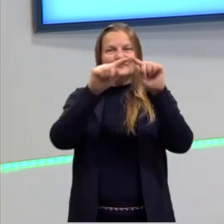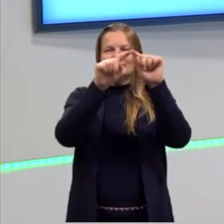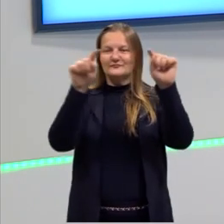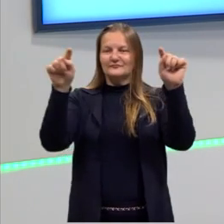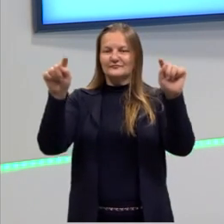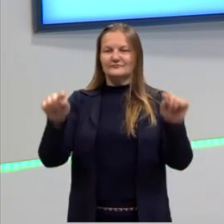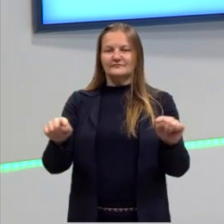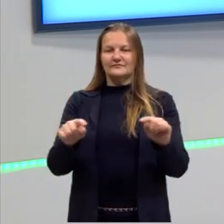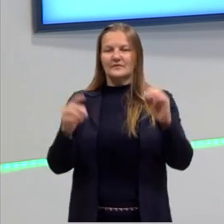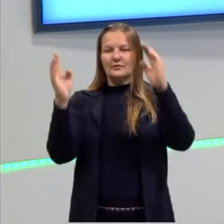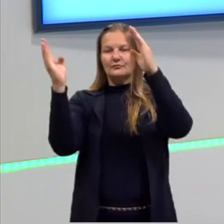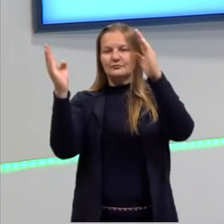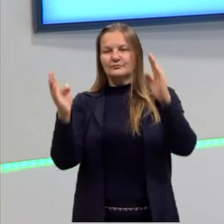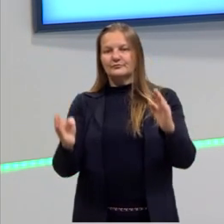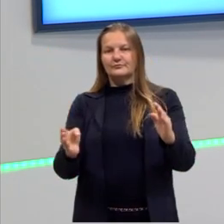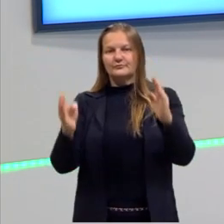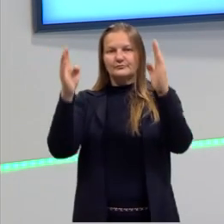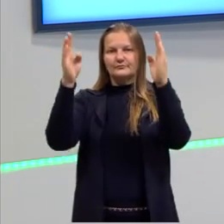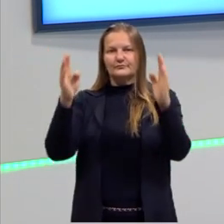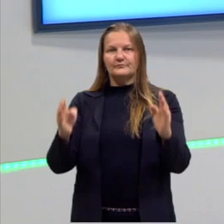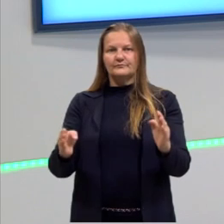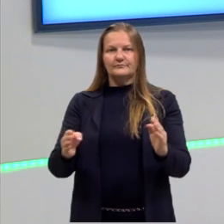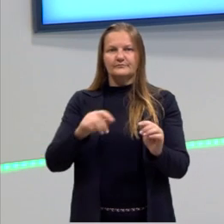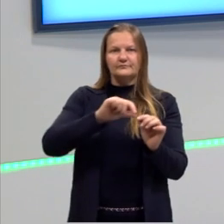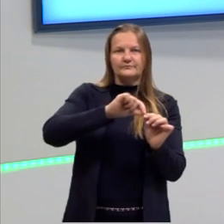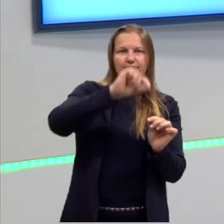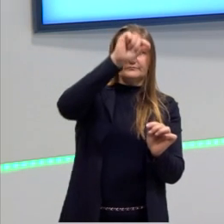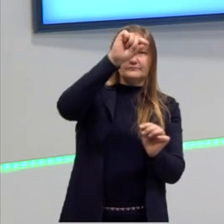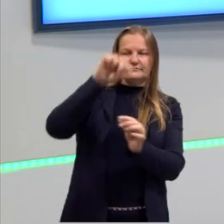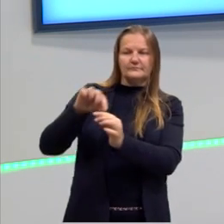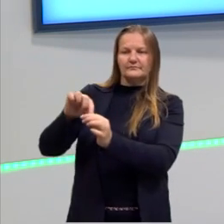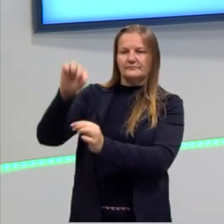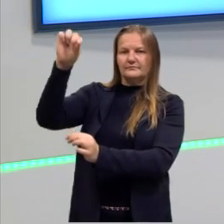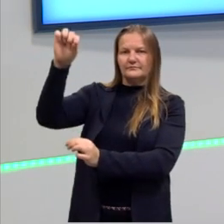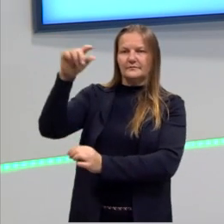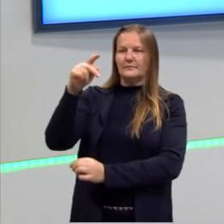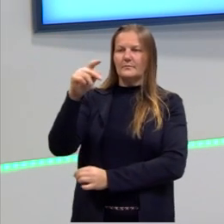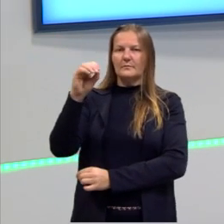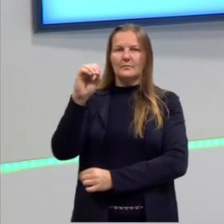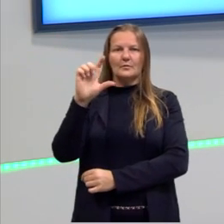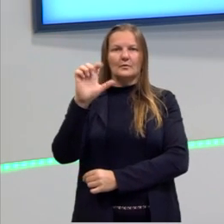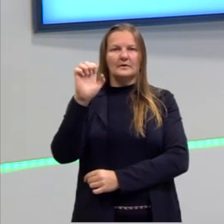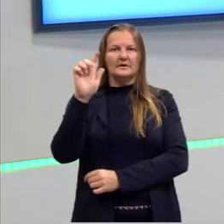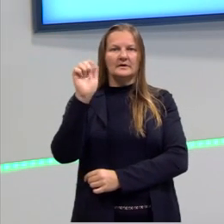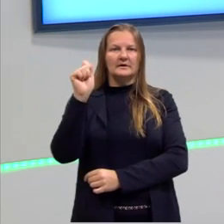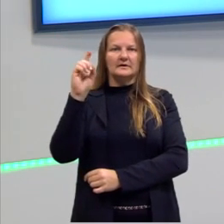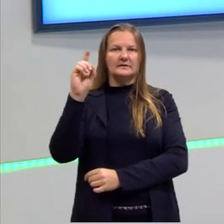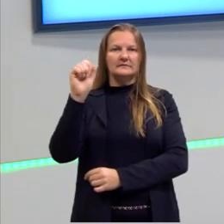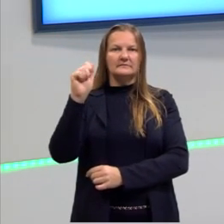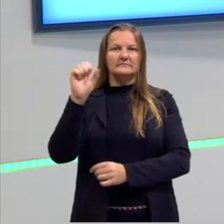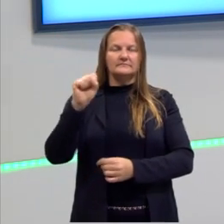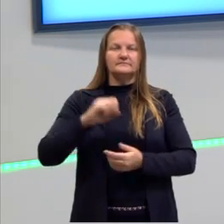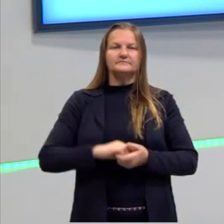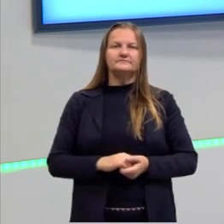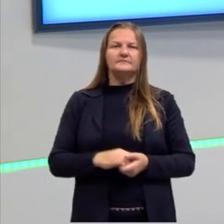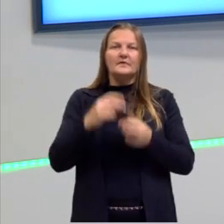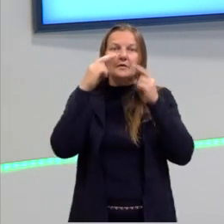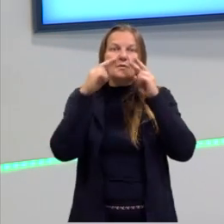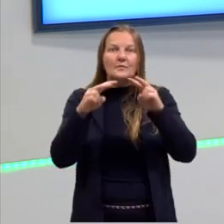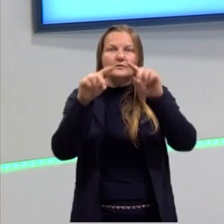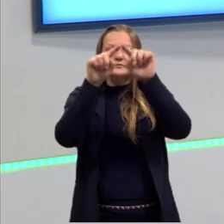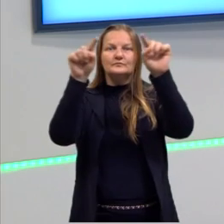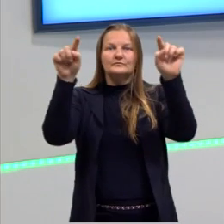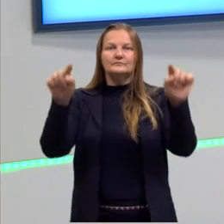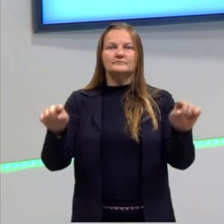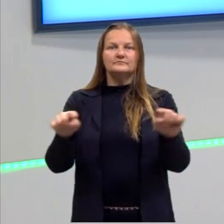da Diagonal utilizando a unidade polegadas e o for Oi vocês estão assistindo né que é ali